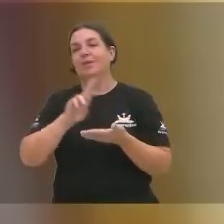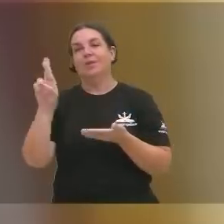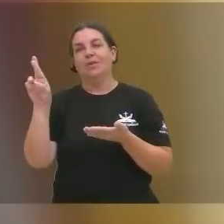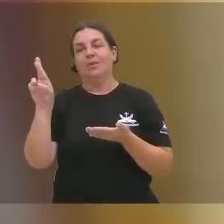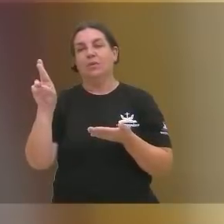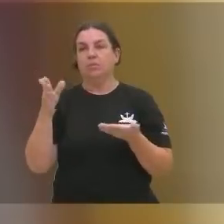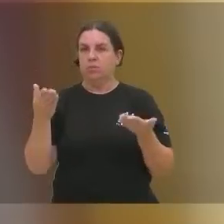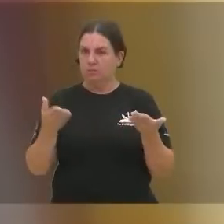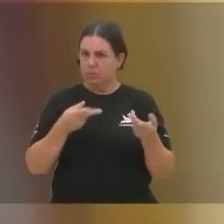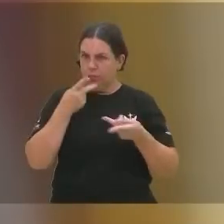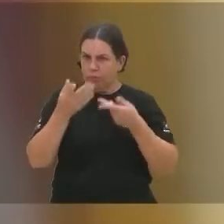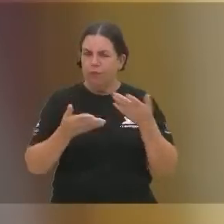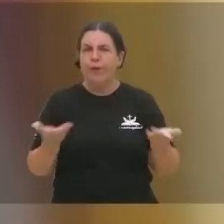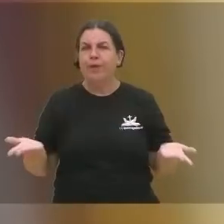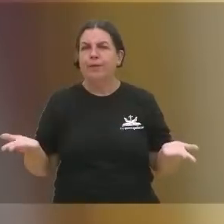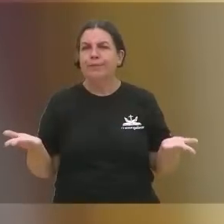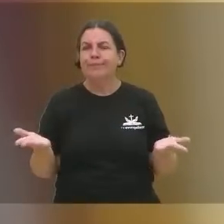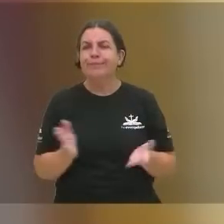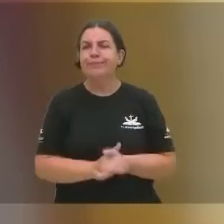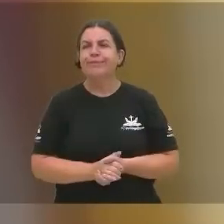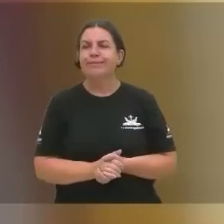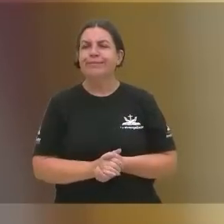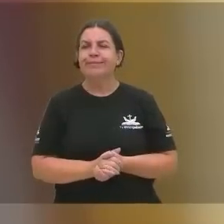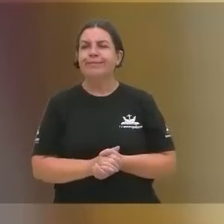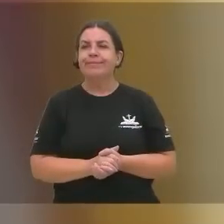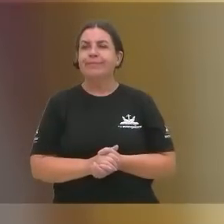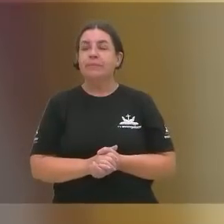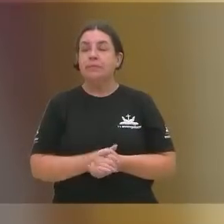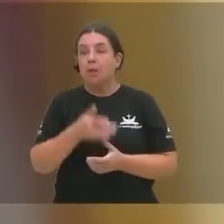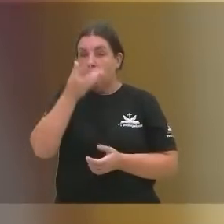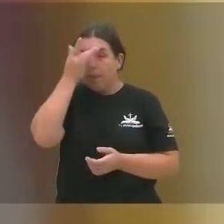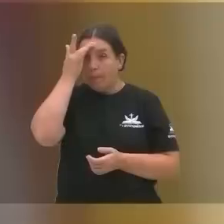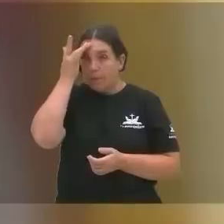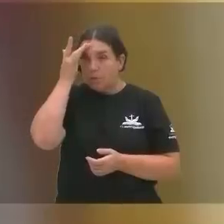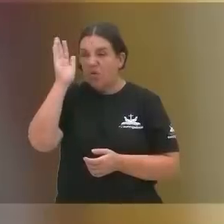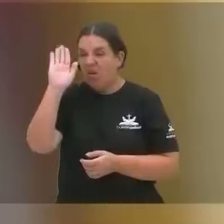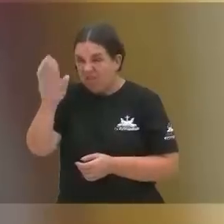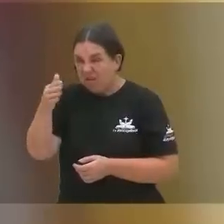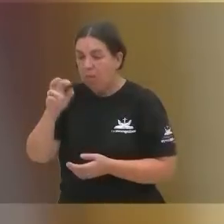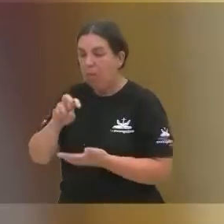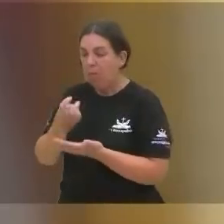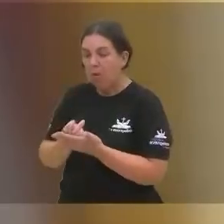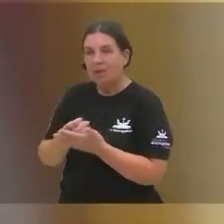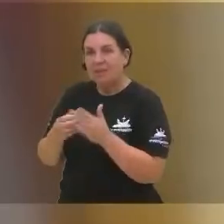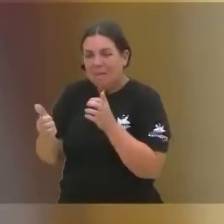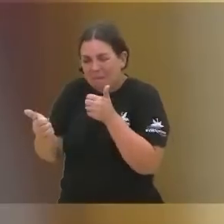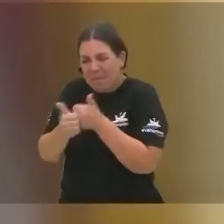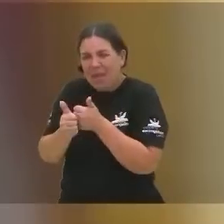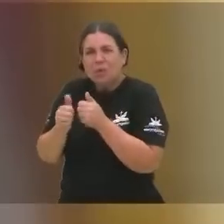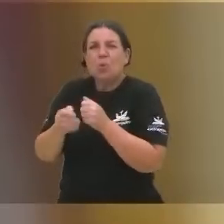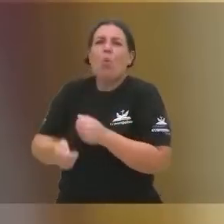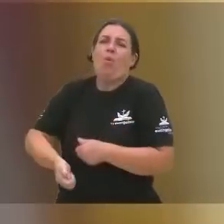agora eu te digo alguém que está prestes a morrer